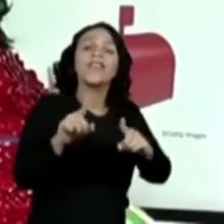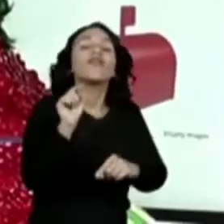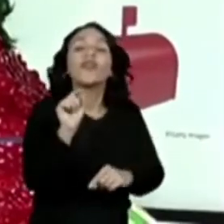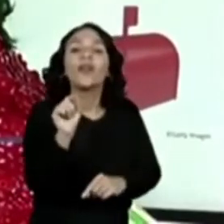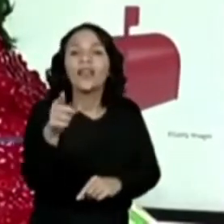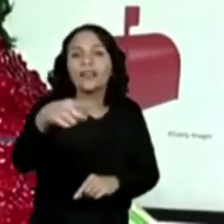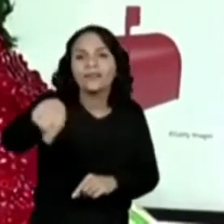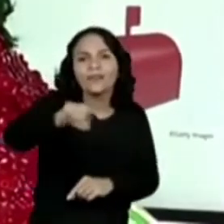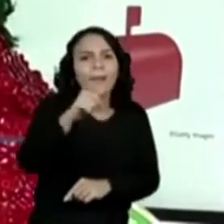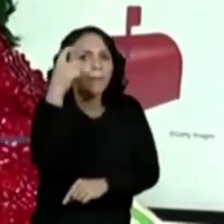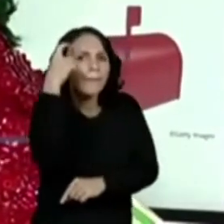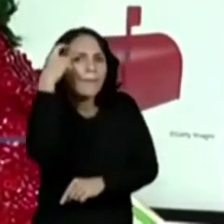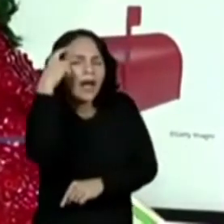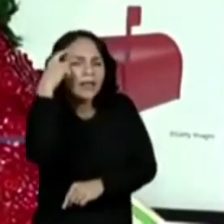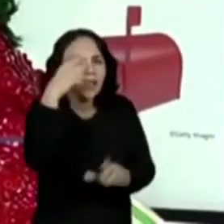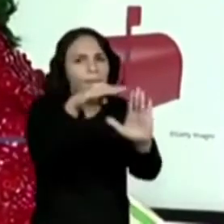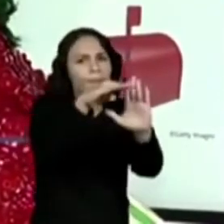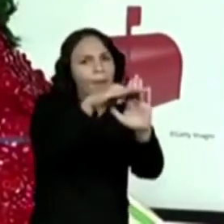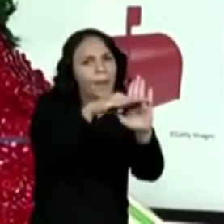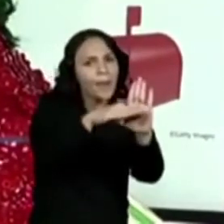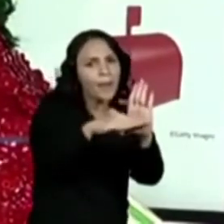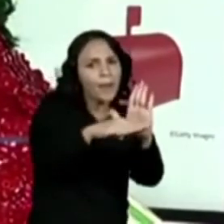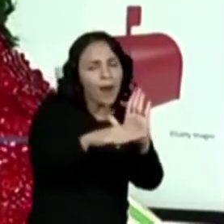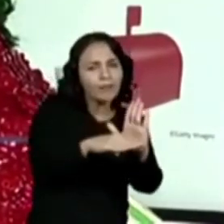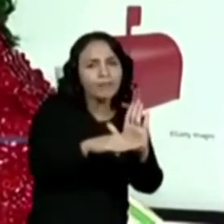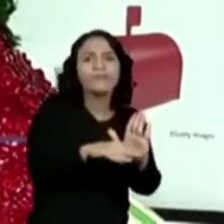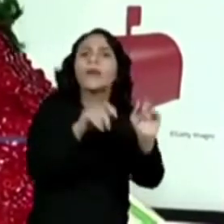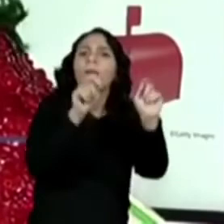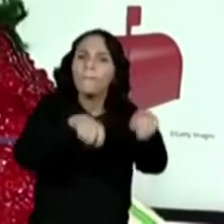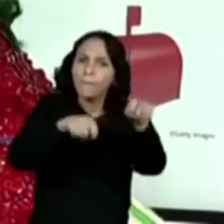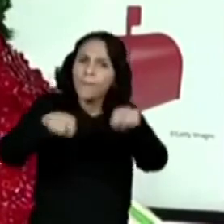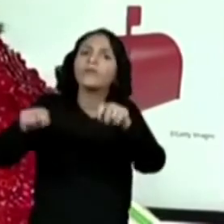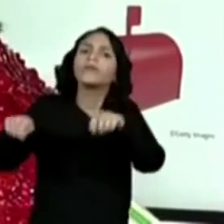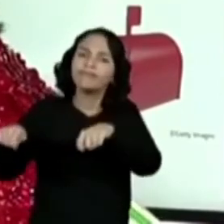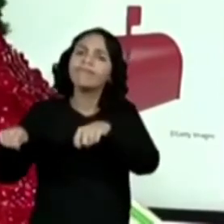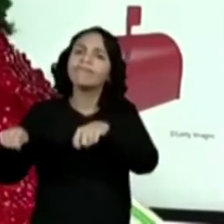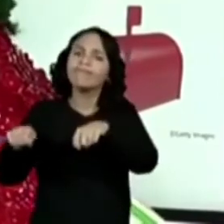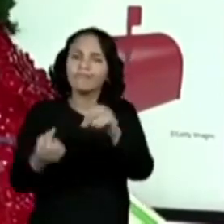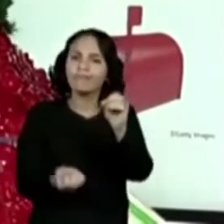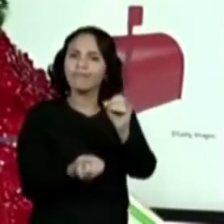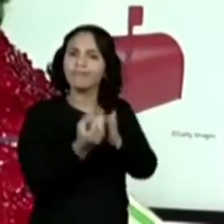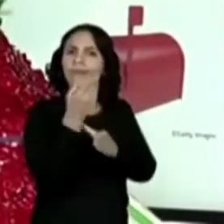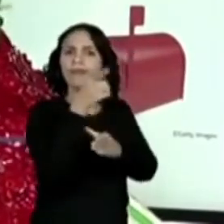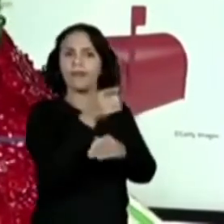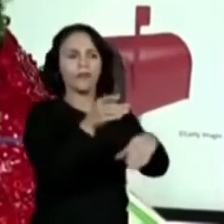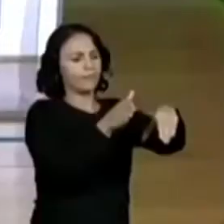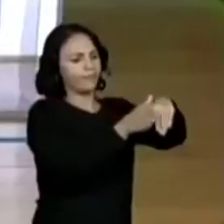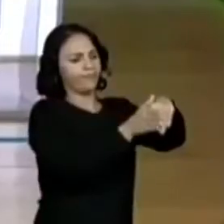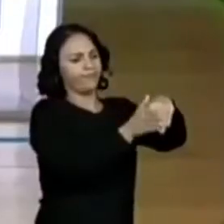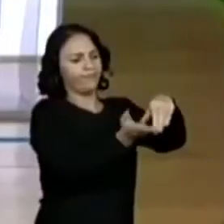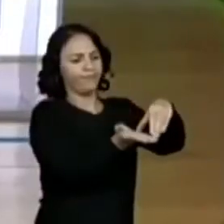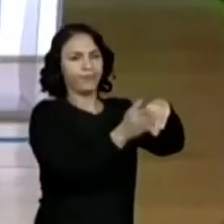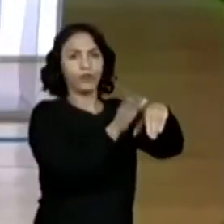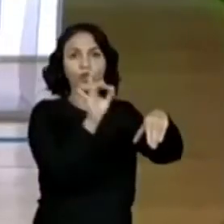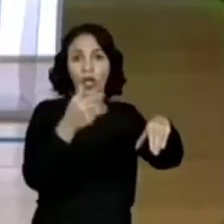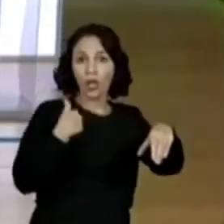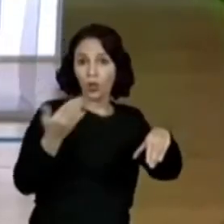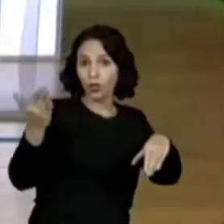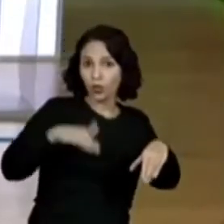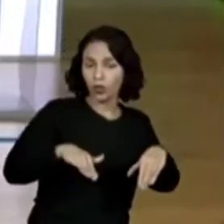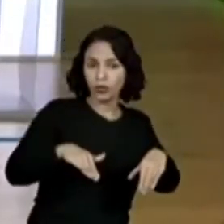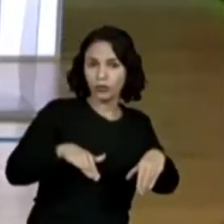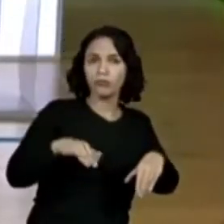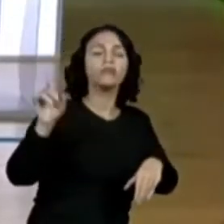eles pensem em uma lista e estendam essa lista com possibilidades para construir essa caixa, não apenas da maneira que eu trouxe, mas